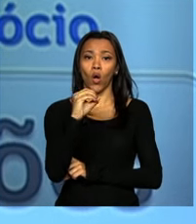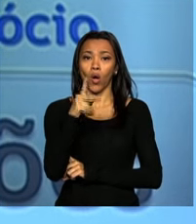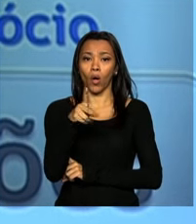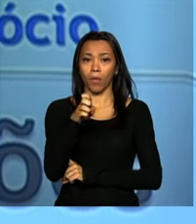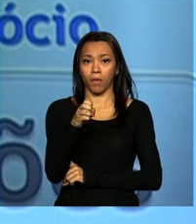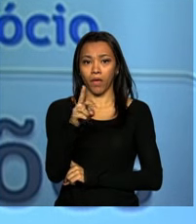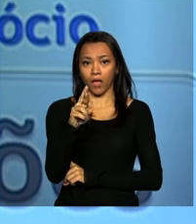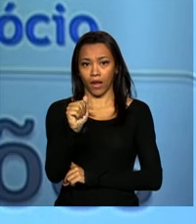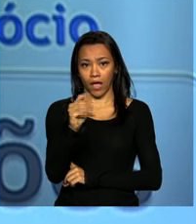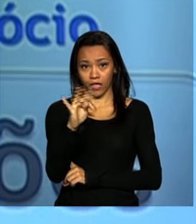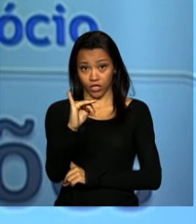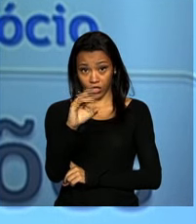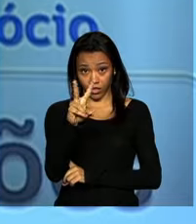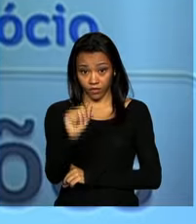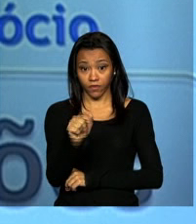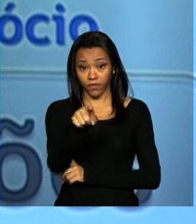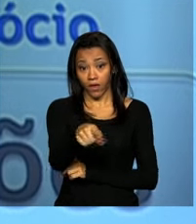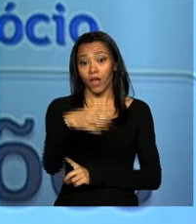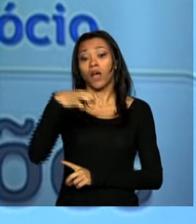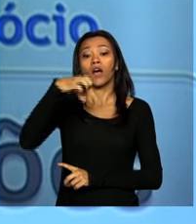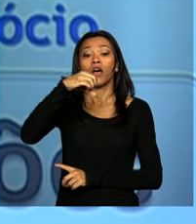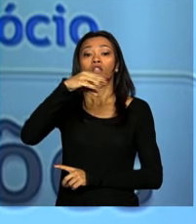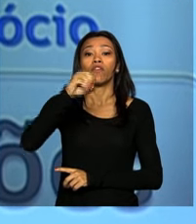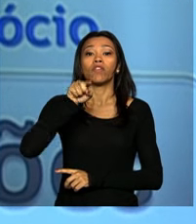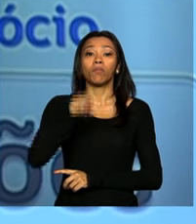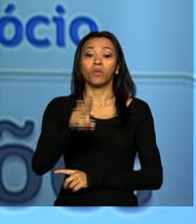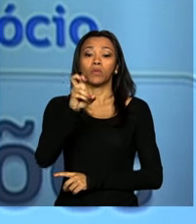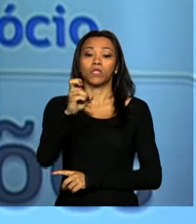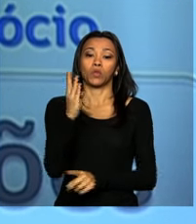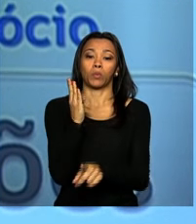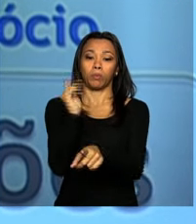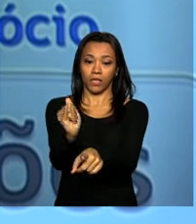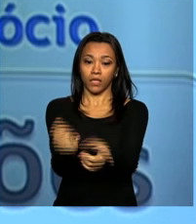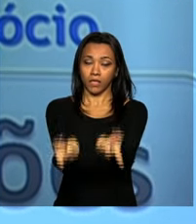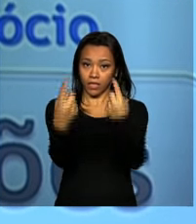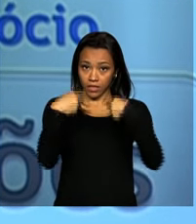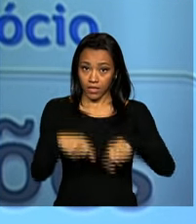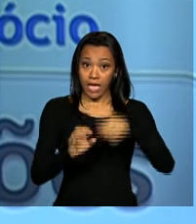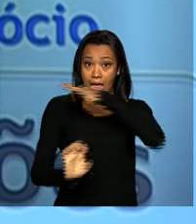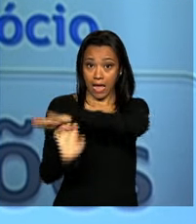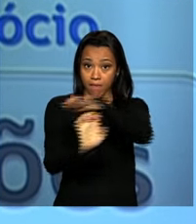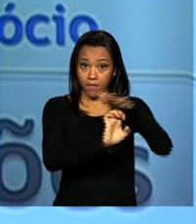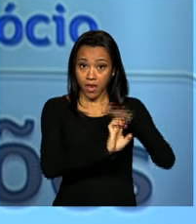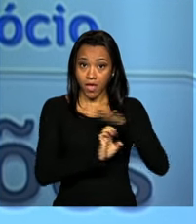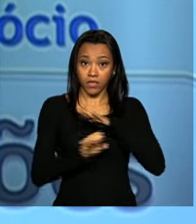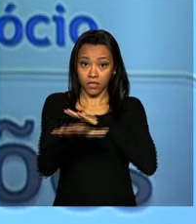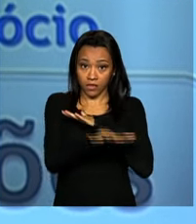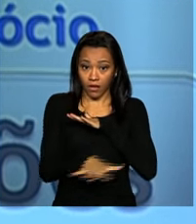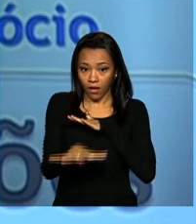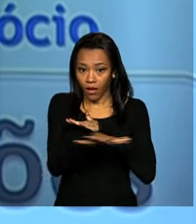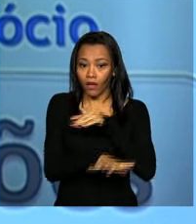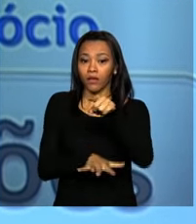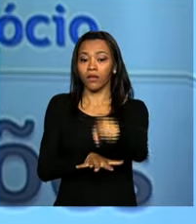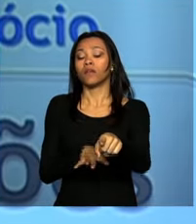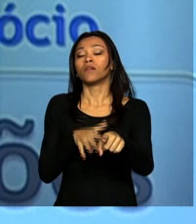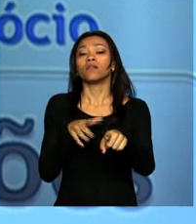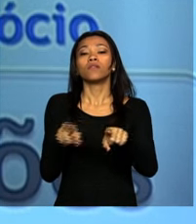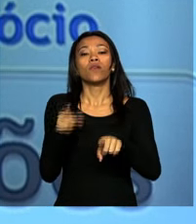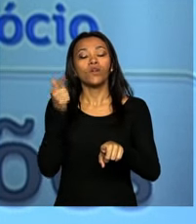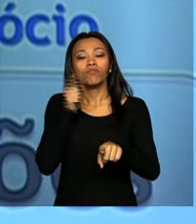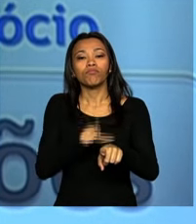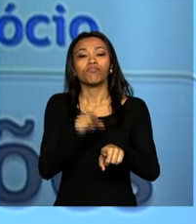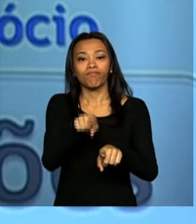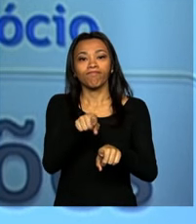para os produtores, 90,5 bilhões. E para as empresas do agronegócio, a gente